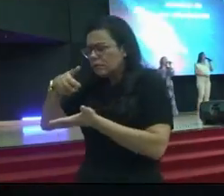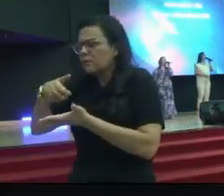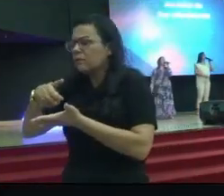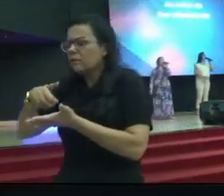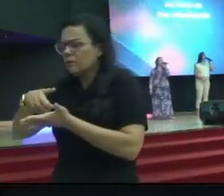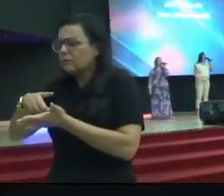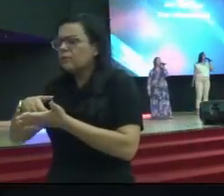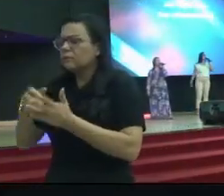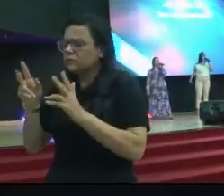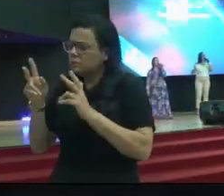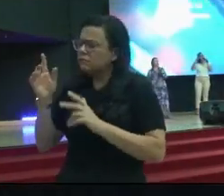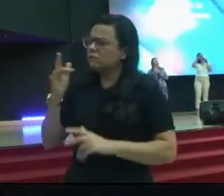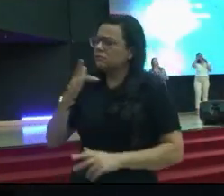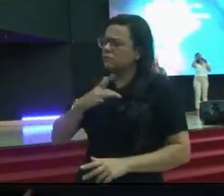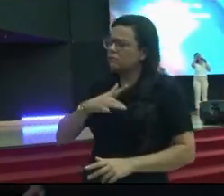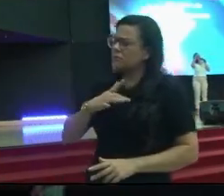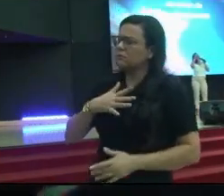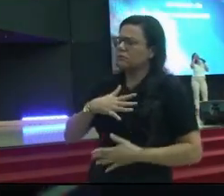misericórdia.